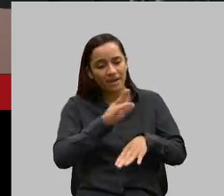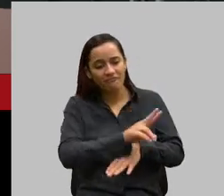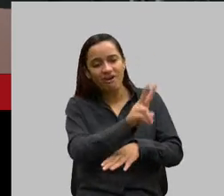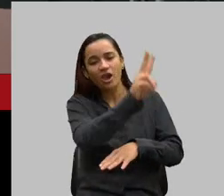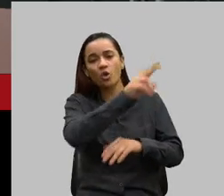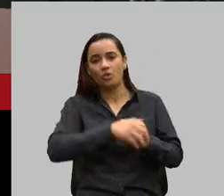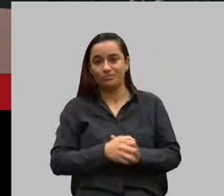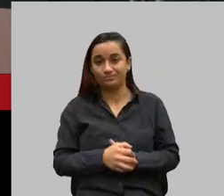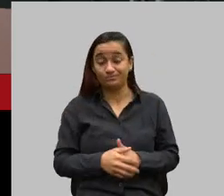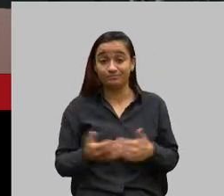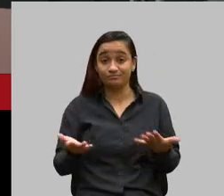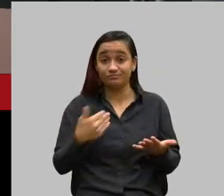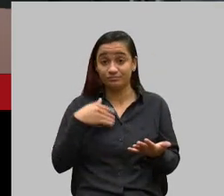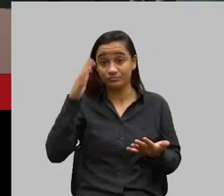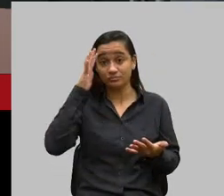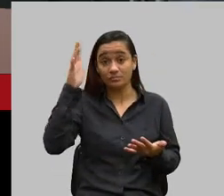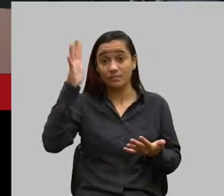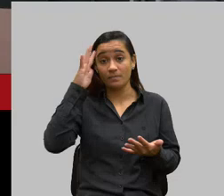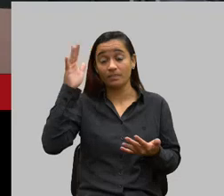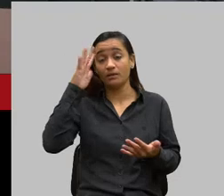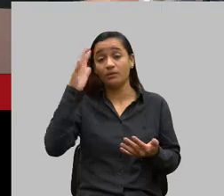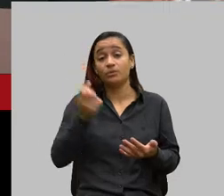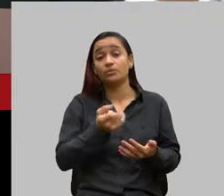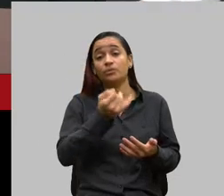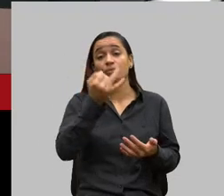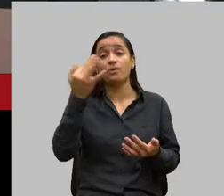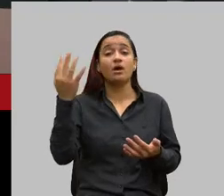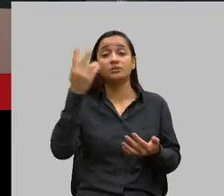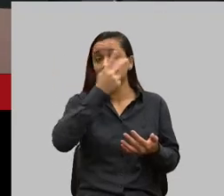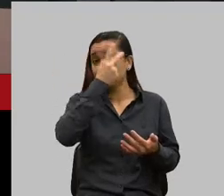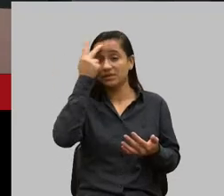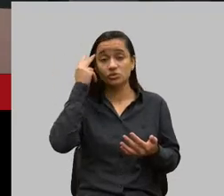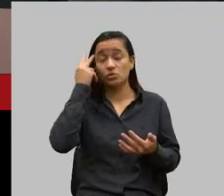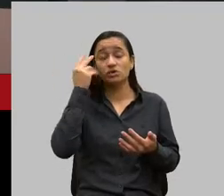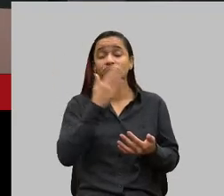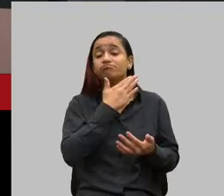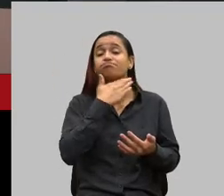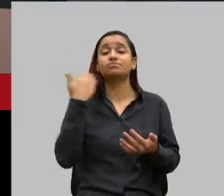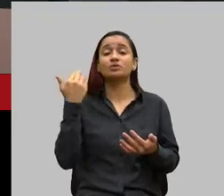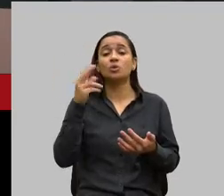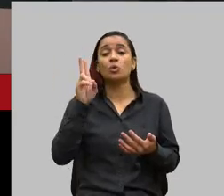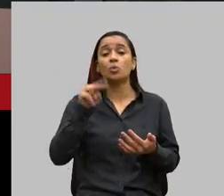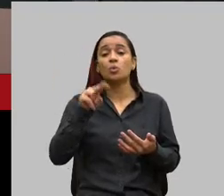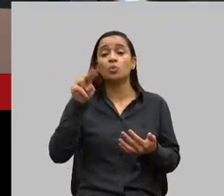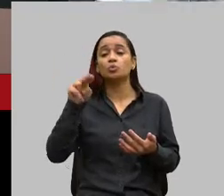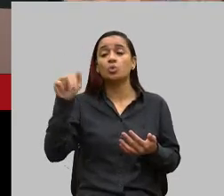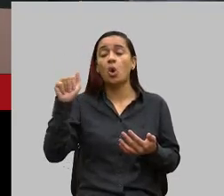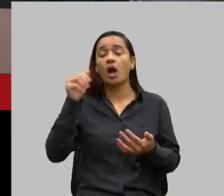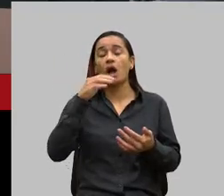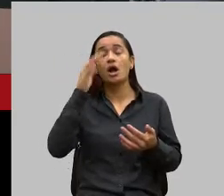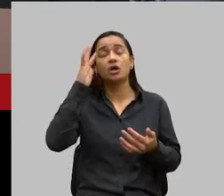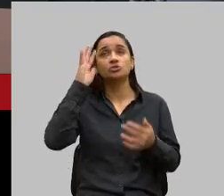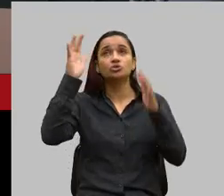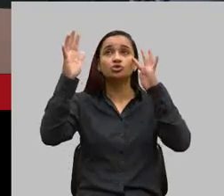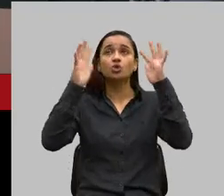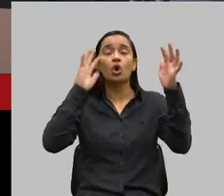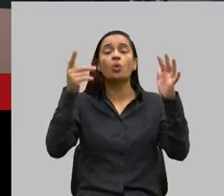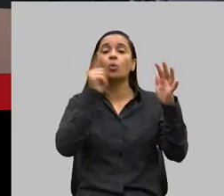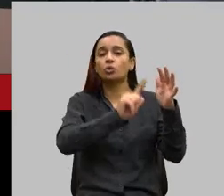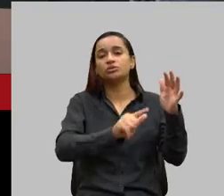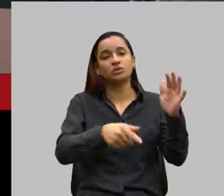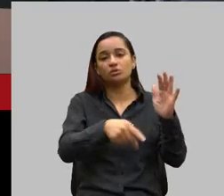quantas pessoas morreram sem ter esse sonho sem ter essa paz por covardia de governos